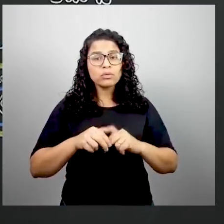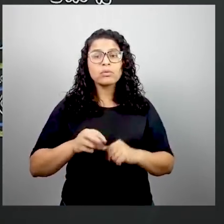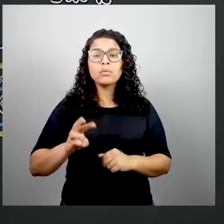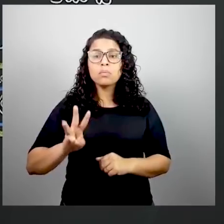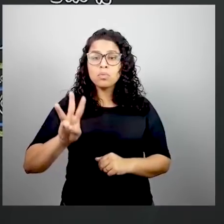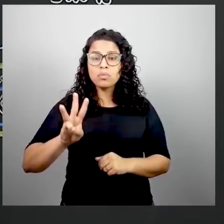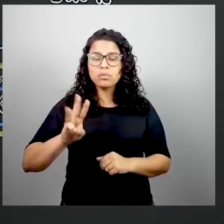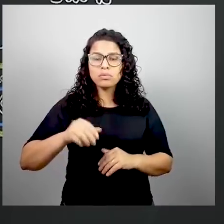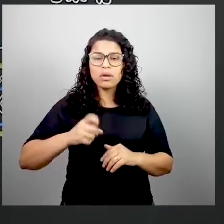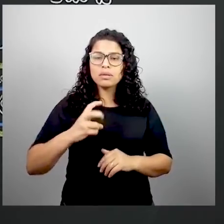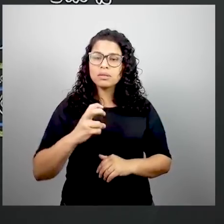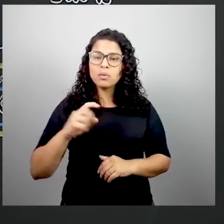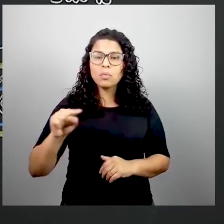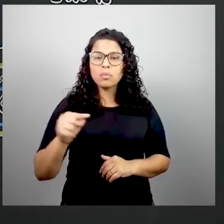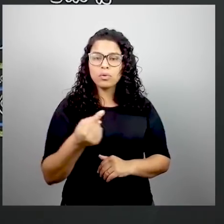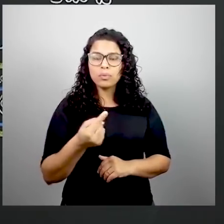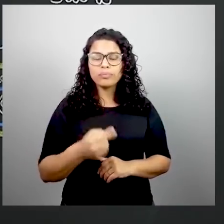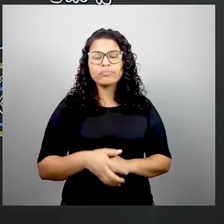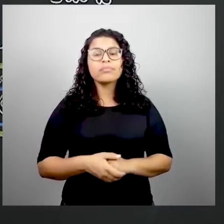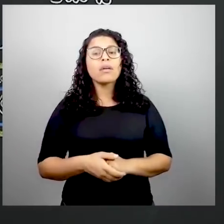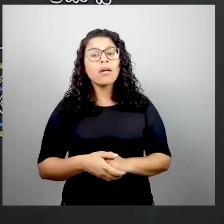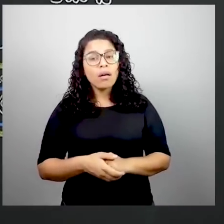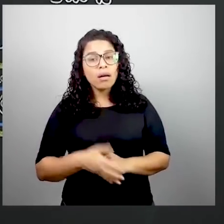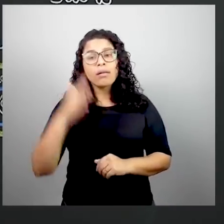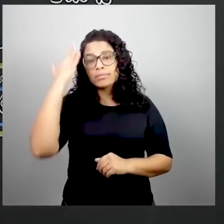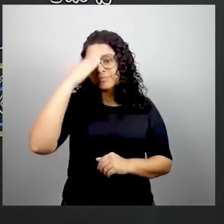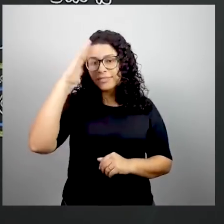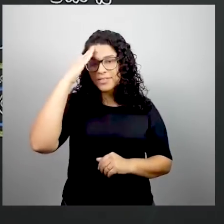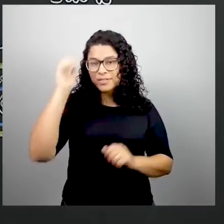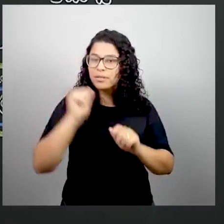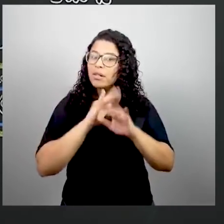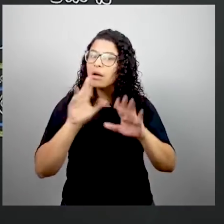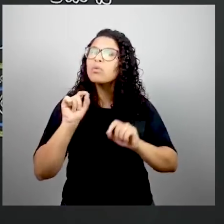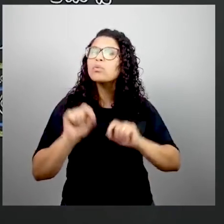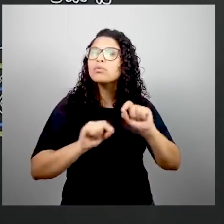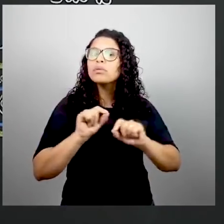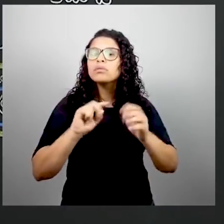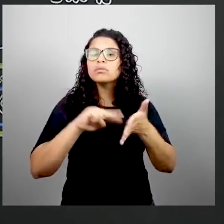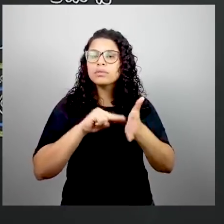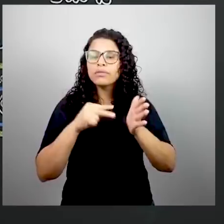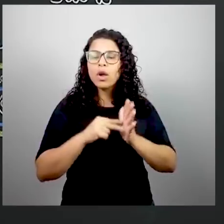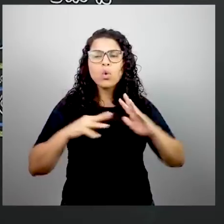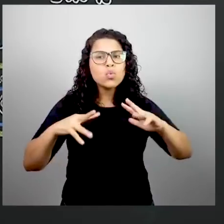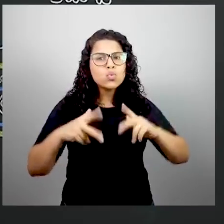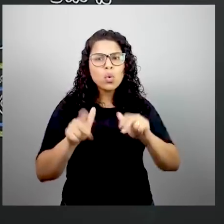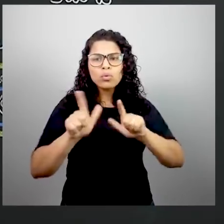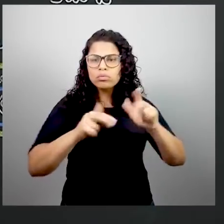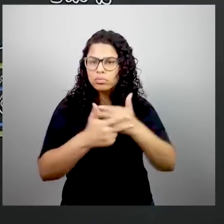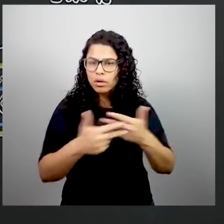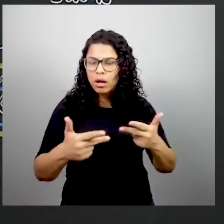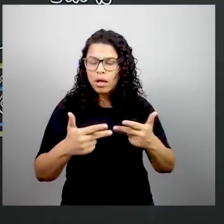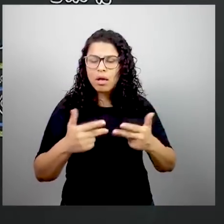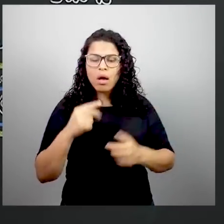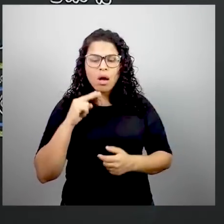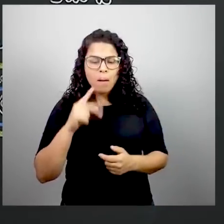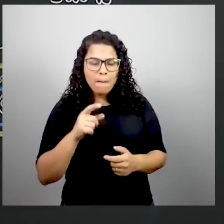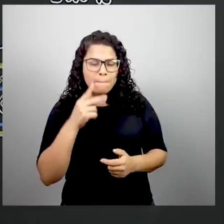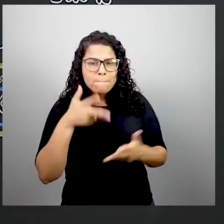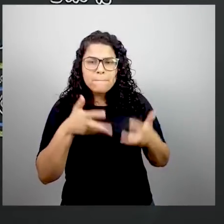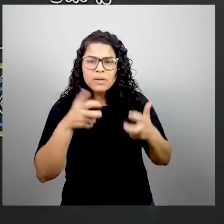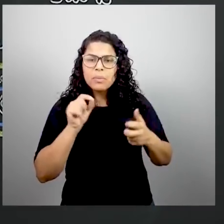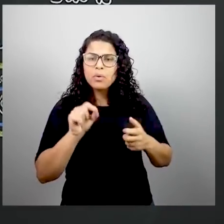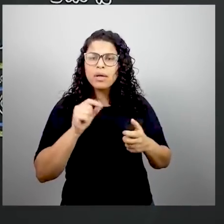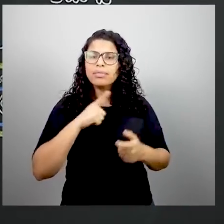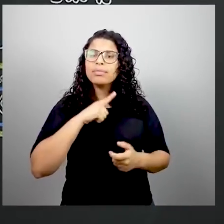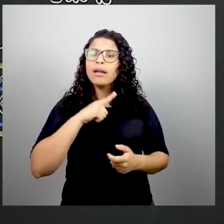potência dele é 5.000. Assim, tá, legal. Entendi, então, o que é potência. todo o aparelho, quando você olha em algum ponto dele,